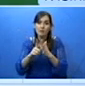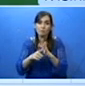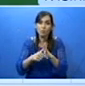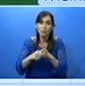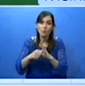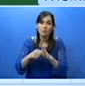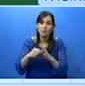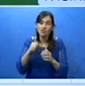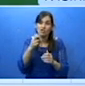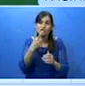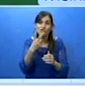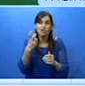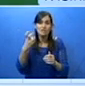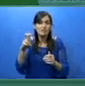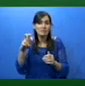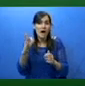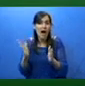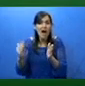quilos.